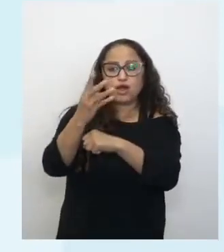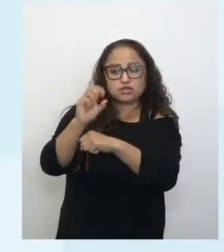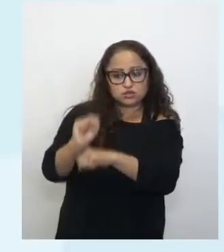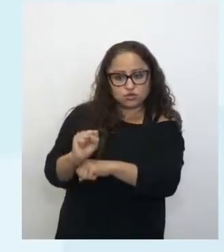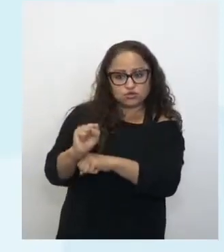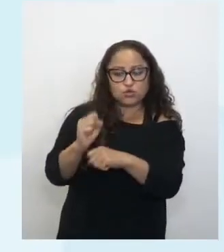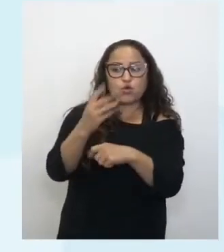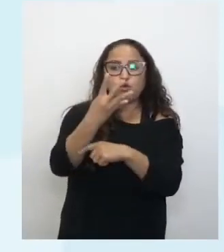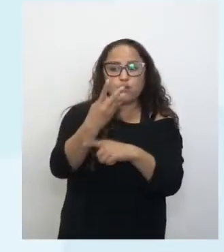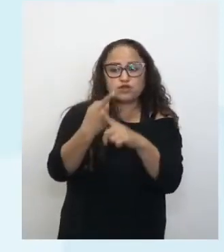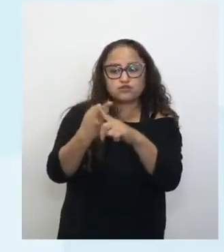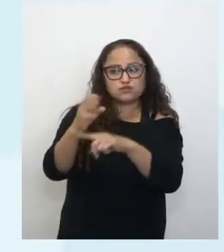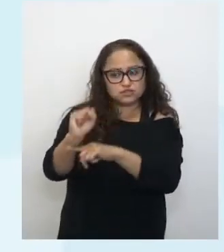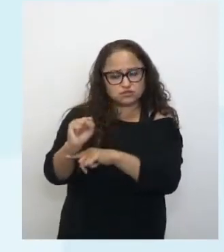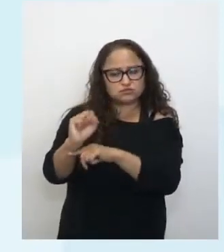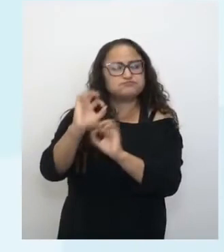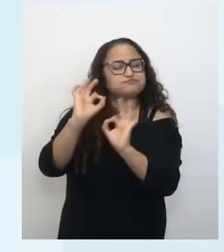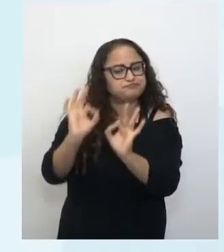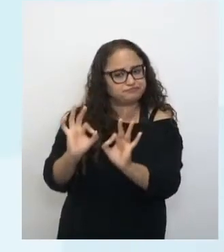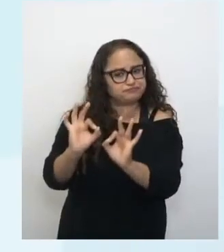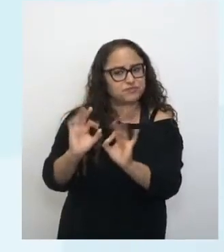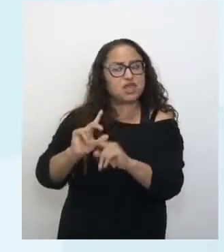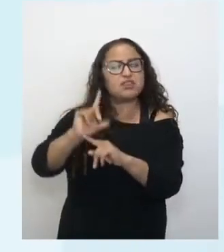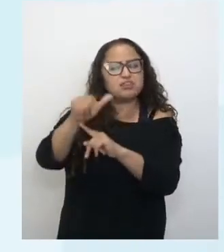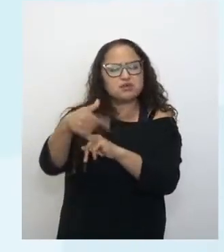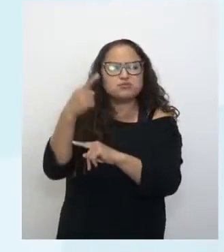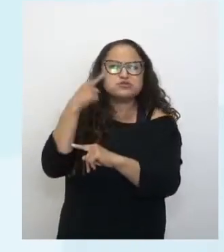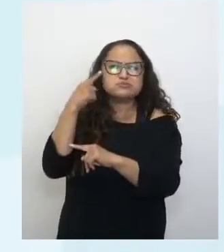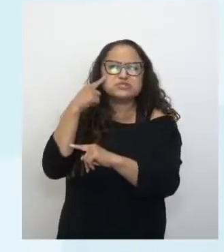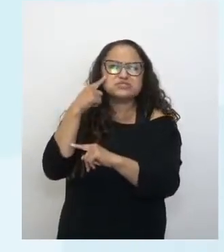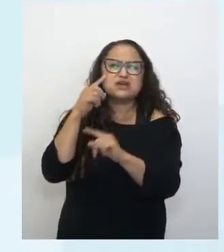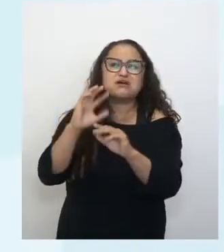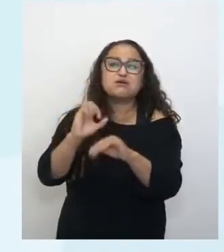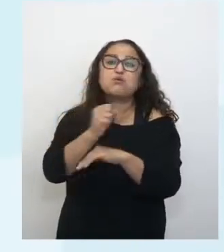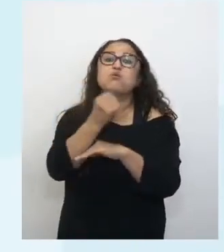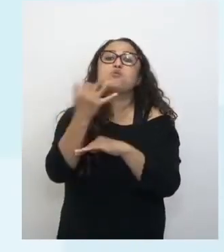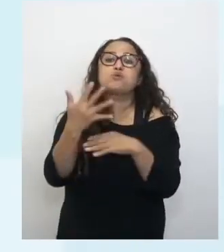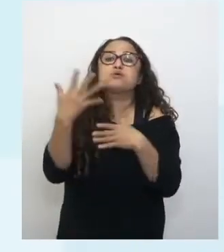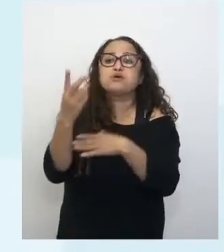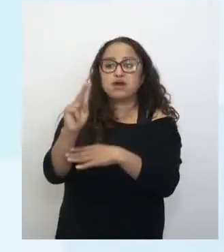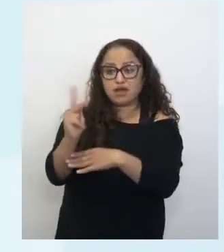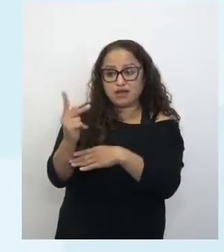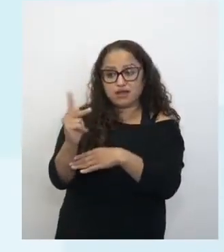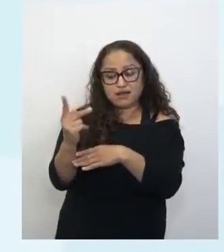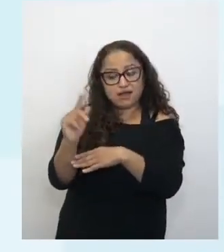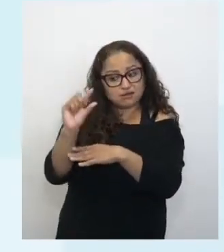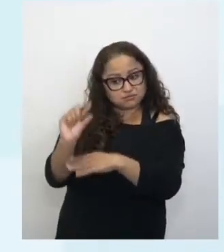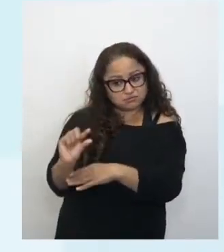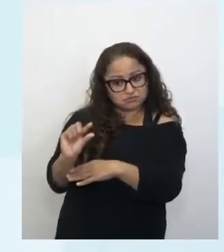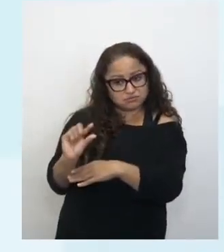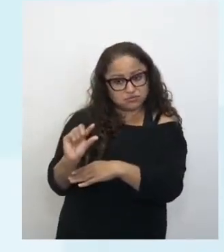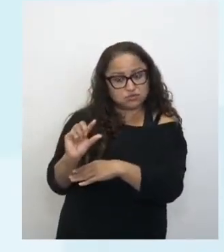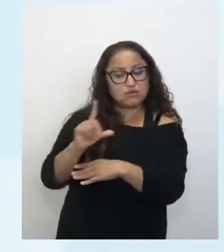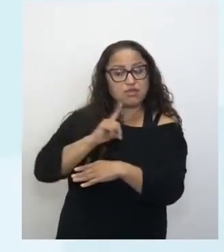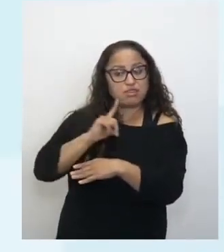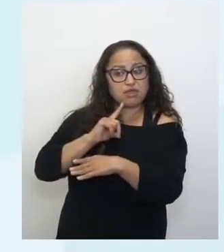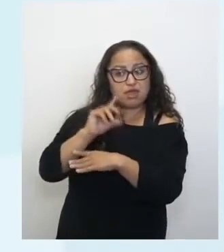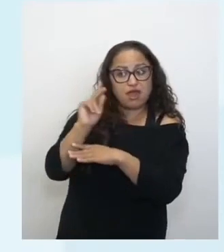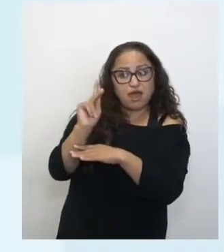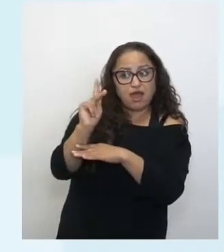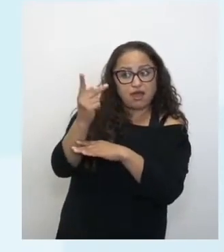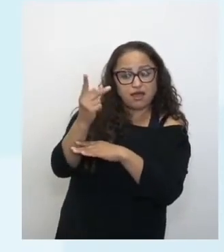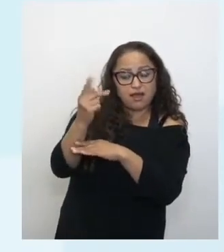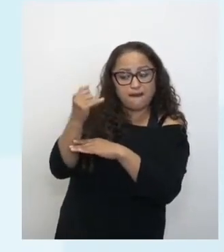as dimensões vai fazer quatro vezes e depois eles vão pensar Qual é o agazinho Lembrando que o agazinho ele vai ser o